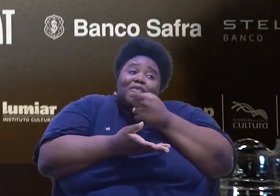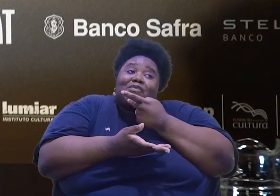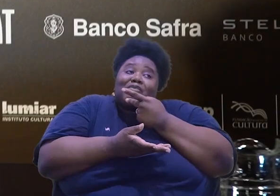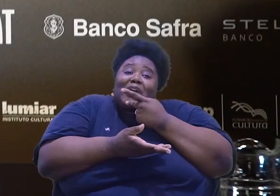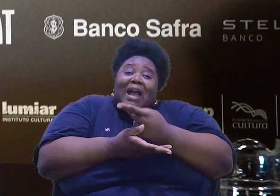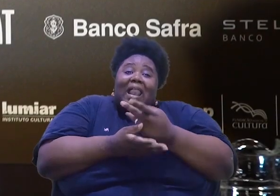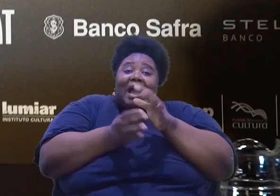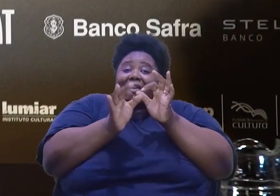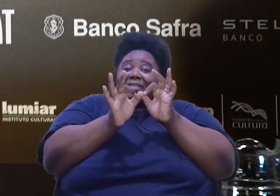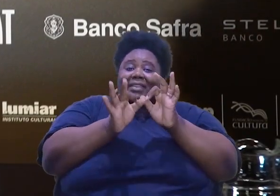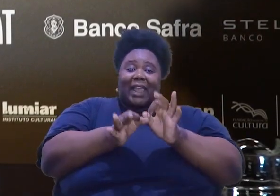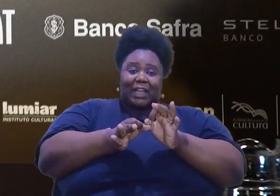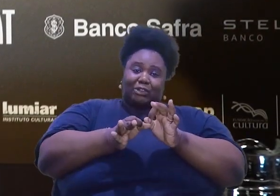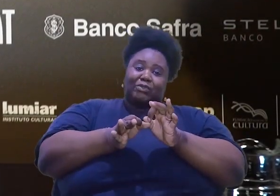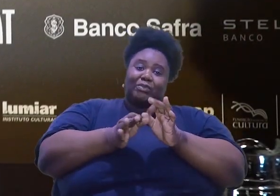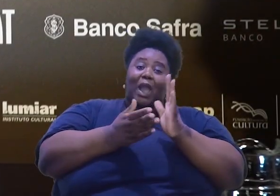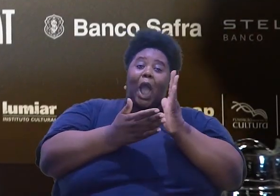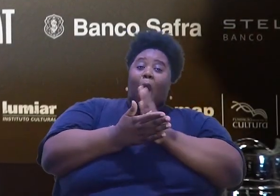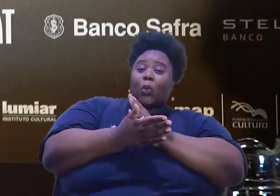pronunciava determinadas